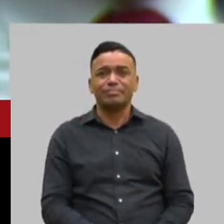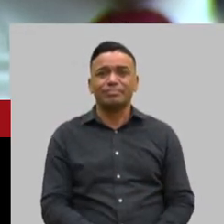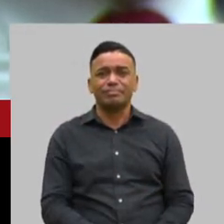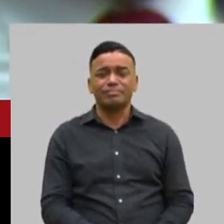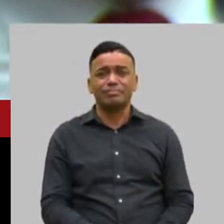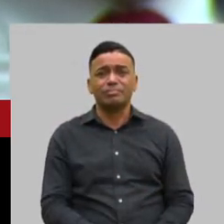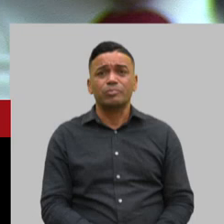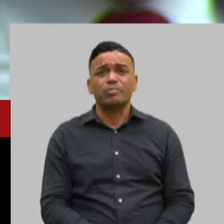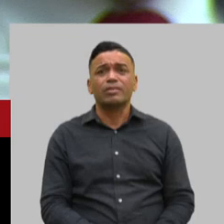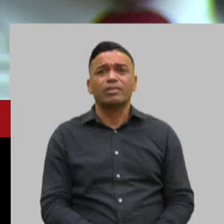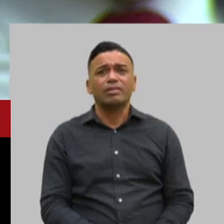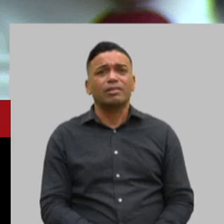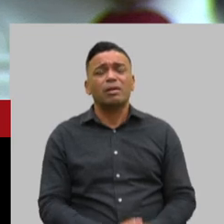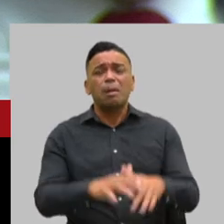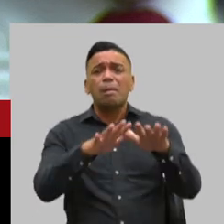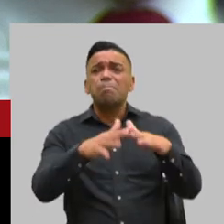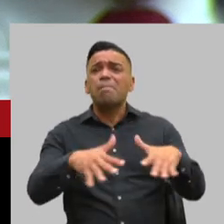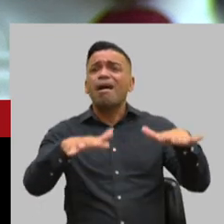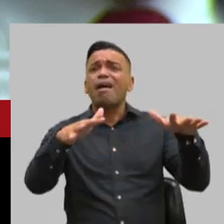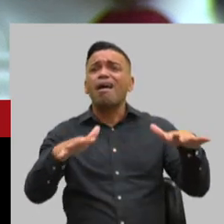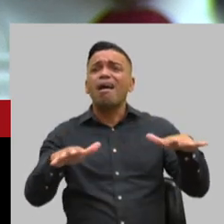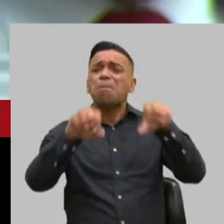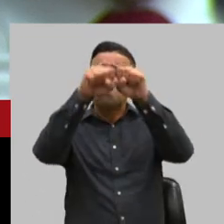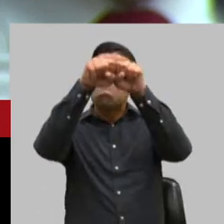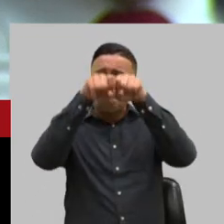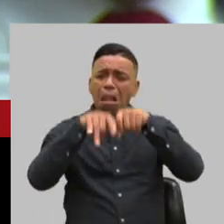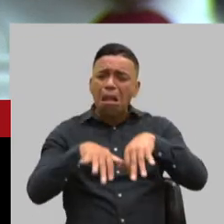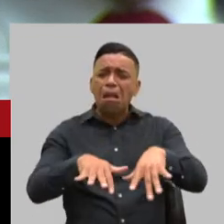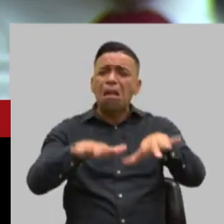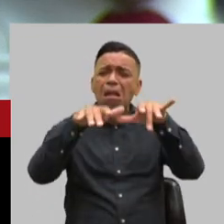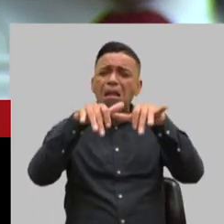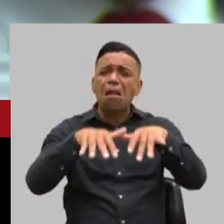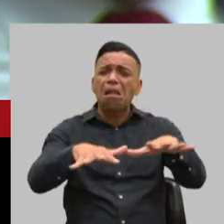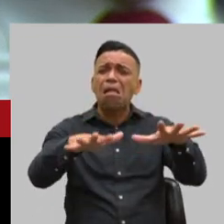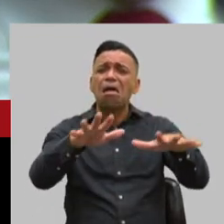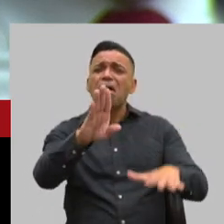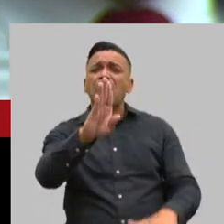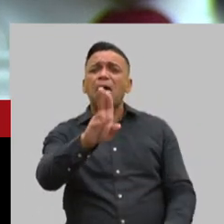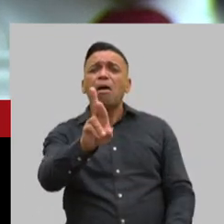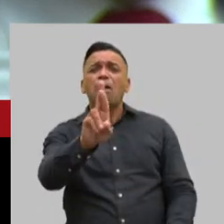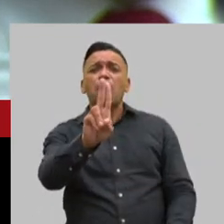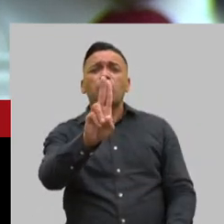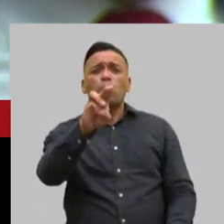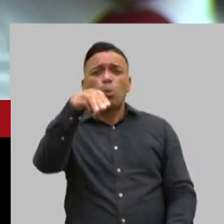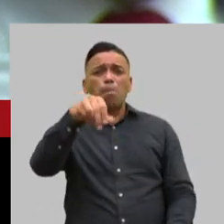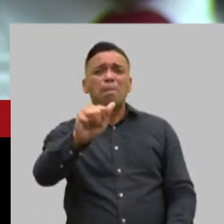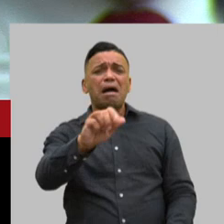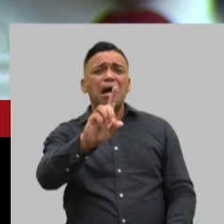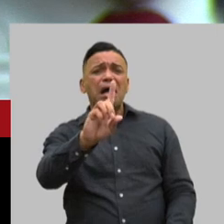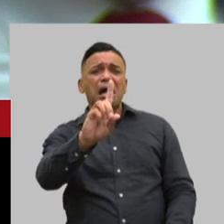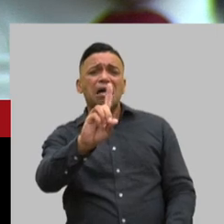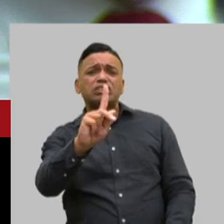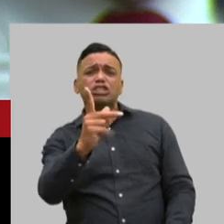Bruma de Brumadinho se foi embora,